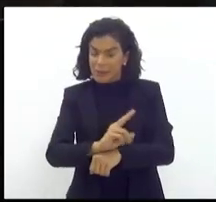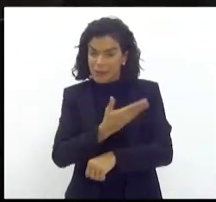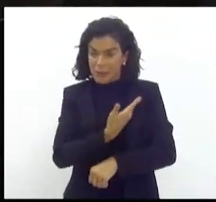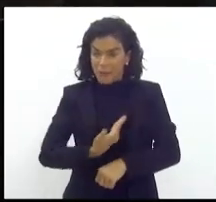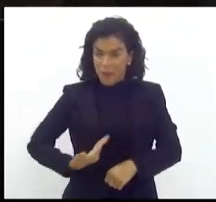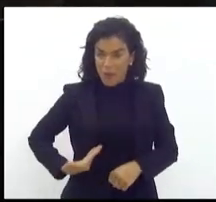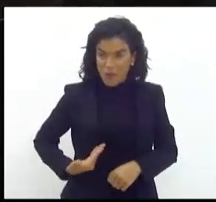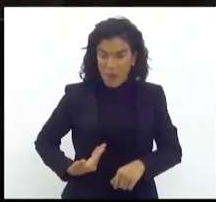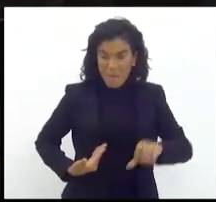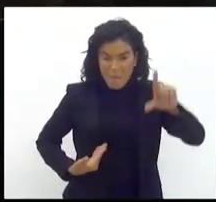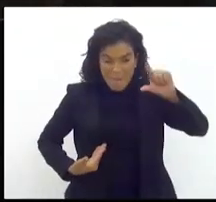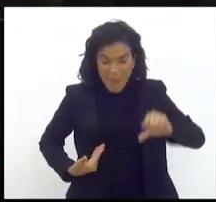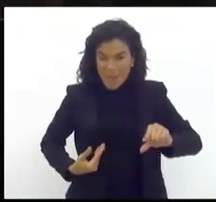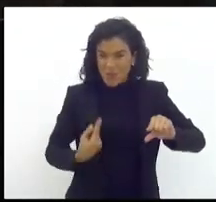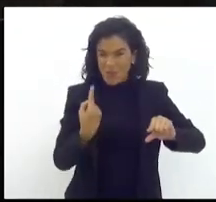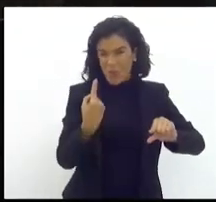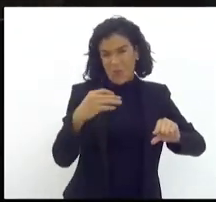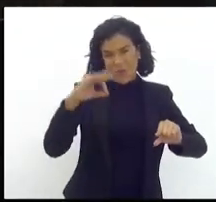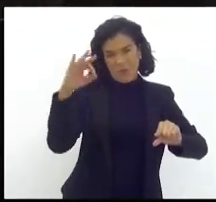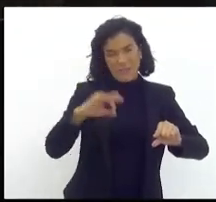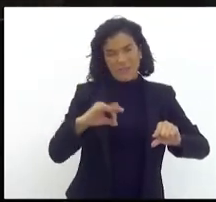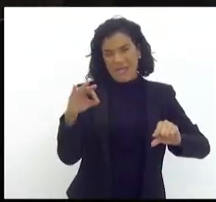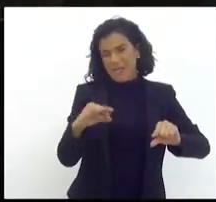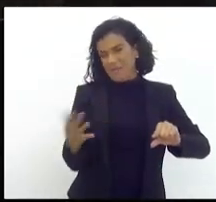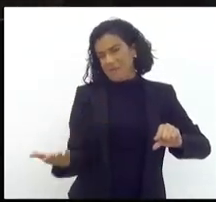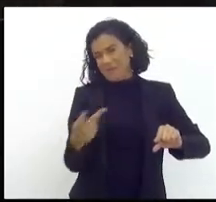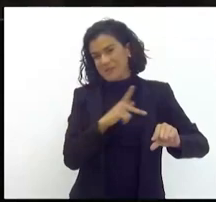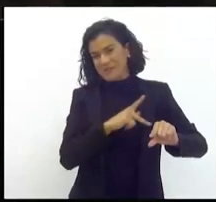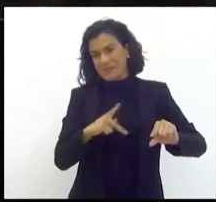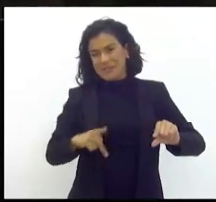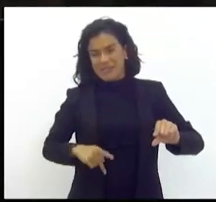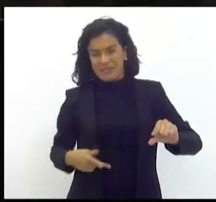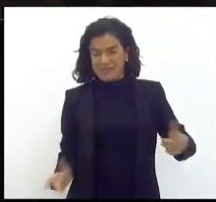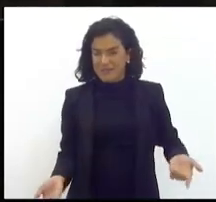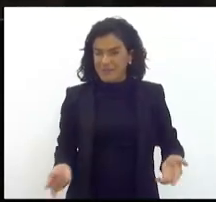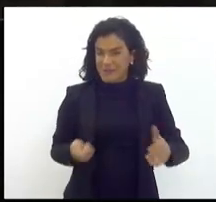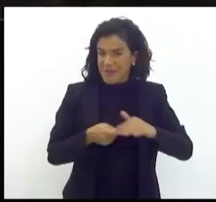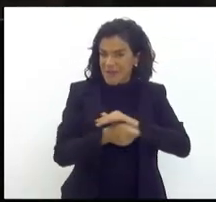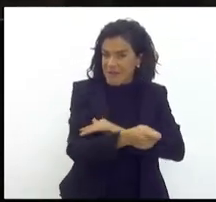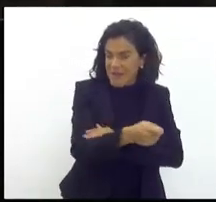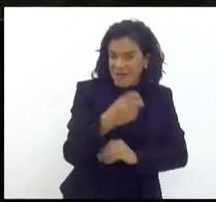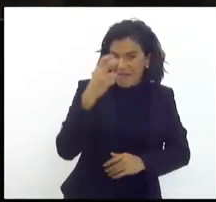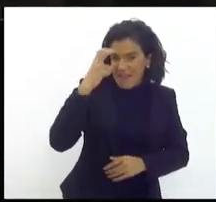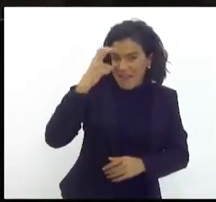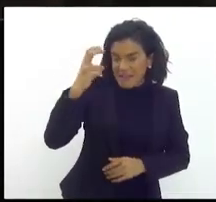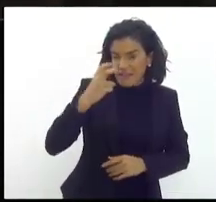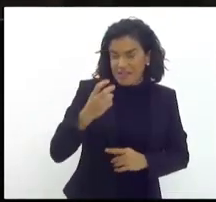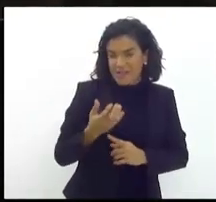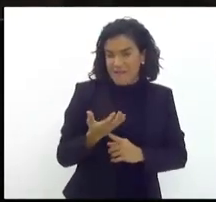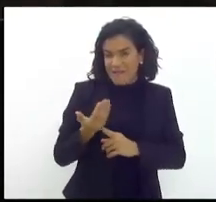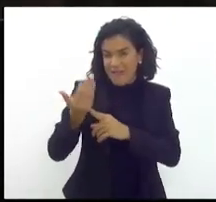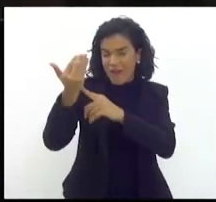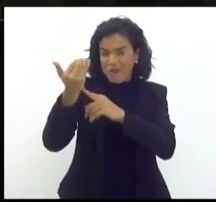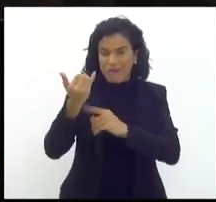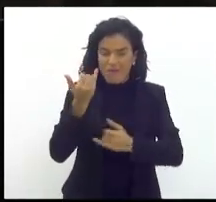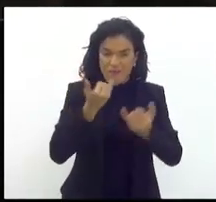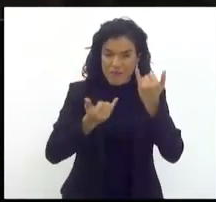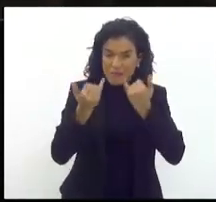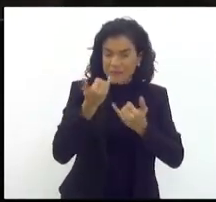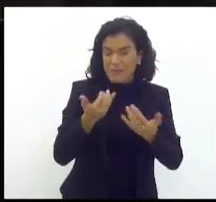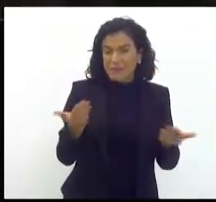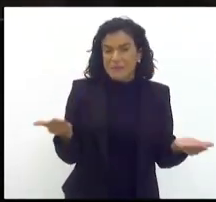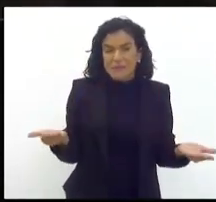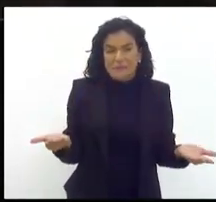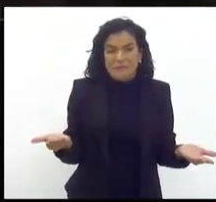menos de um por cento senhor presidente investidos e inteligência e informação é óbvio que o que